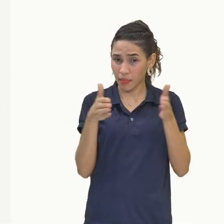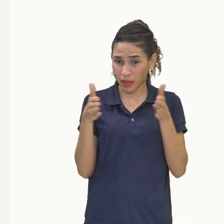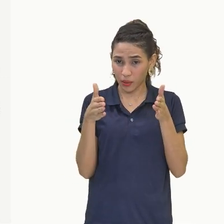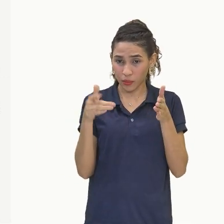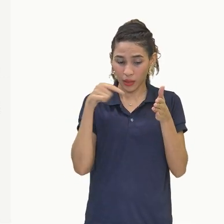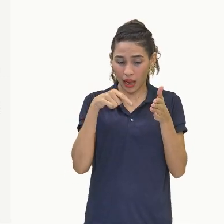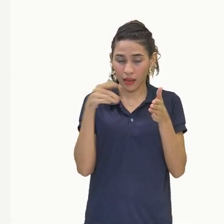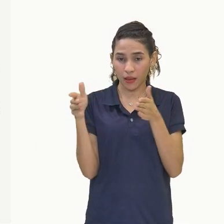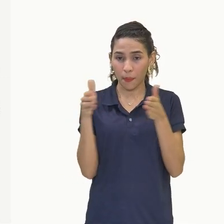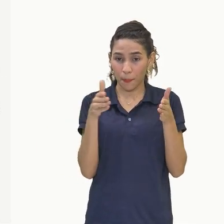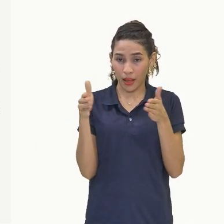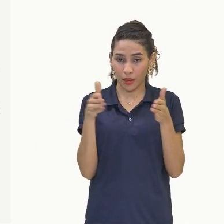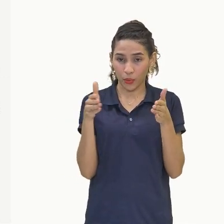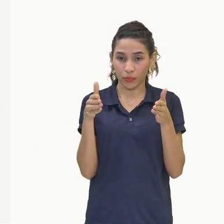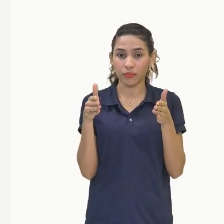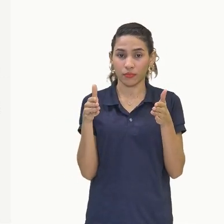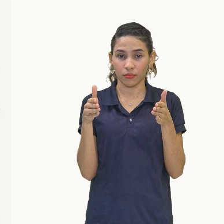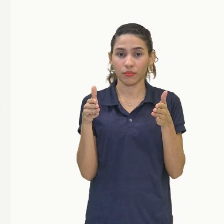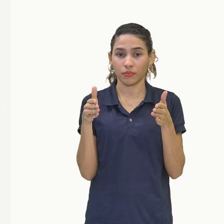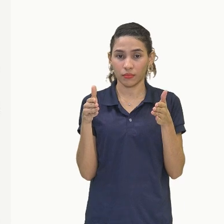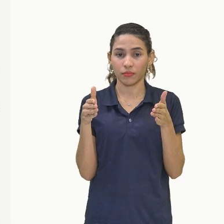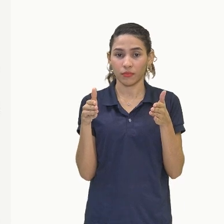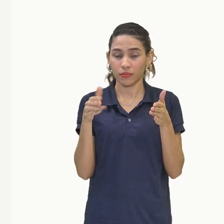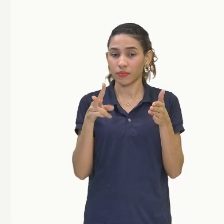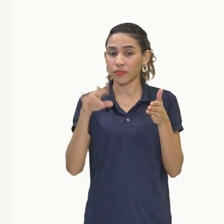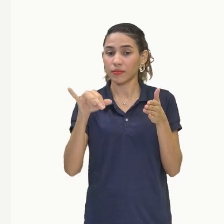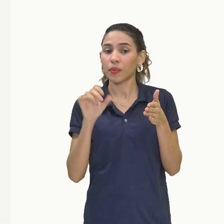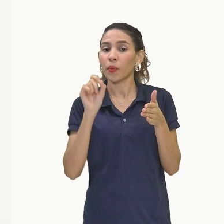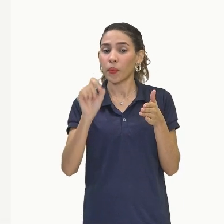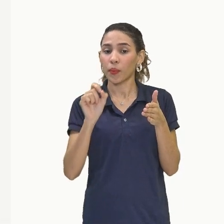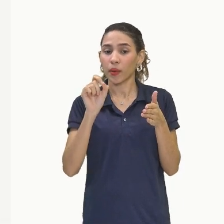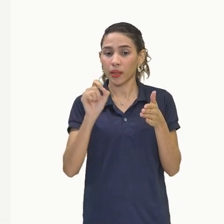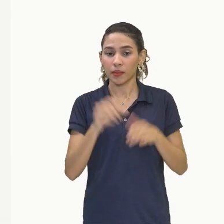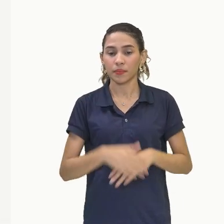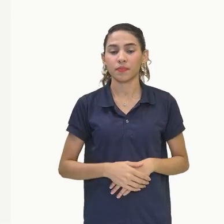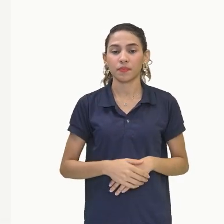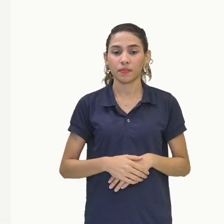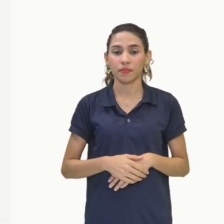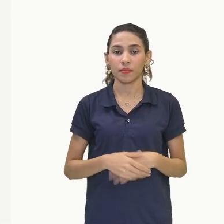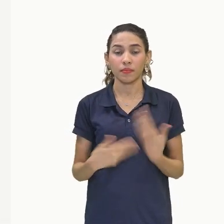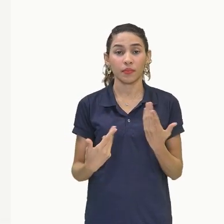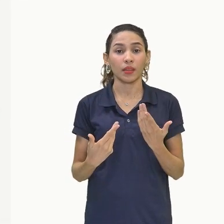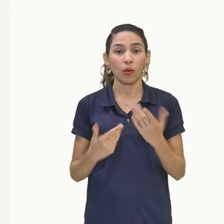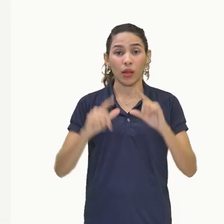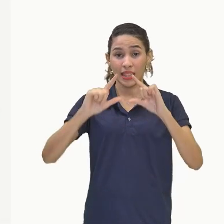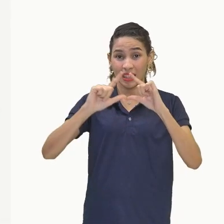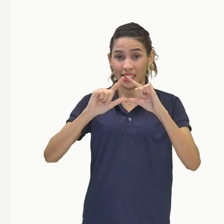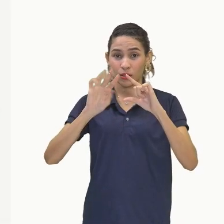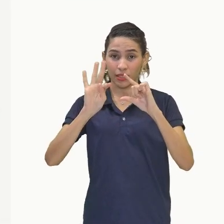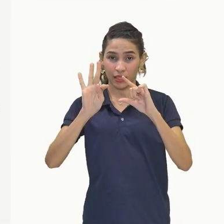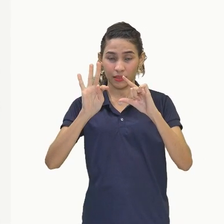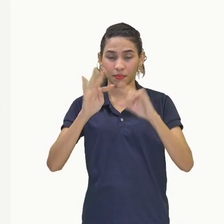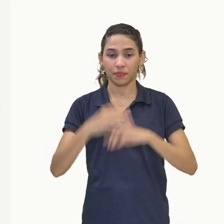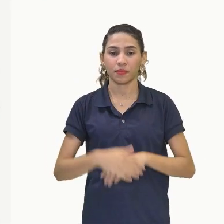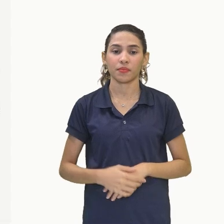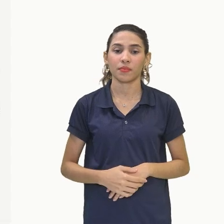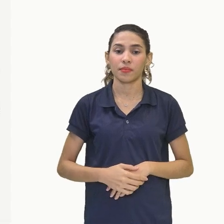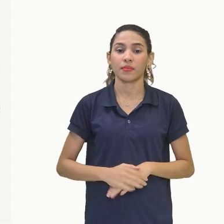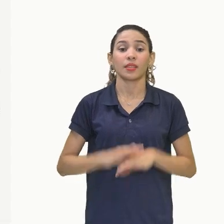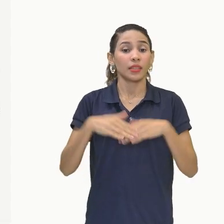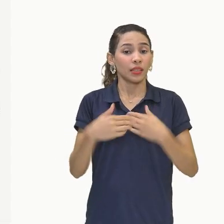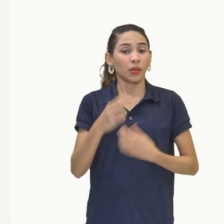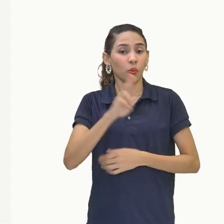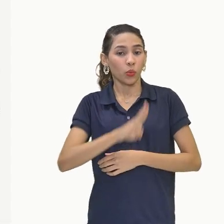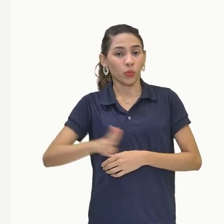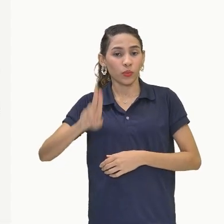período, ó. Determinado período vai ser o quê, ó? O intervalo de tempo. Logo, o consumo